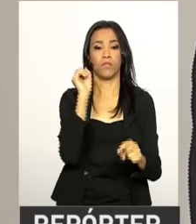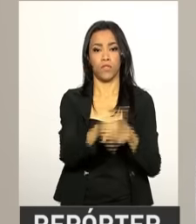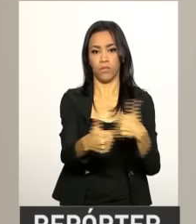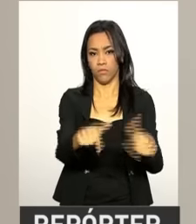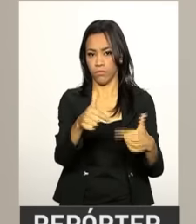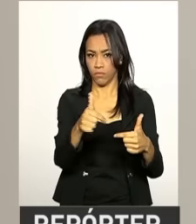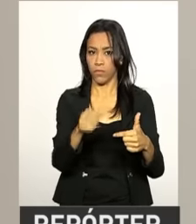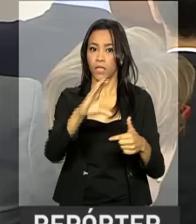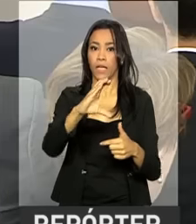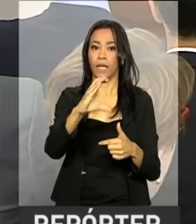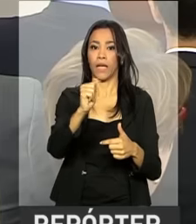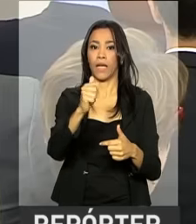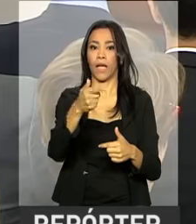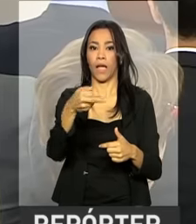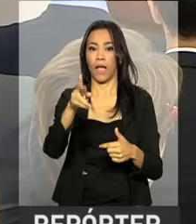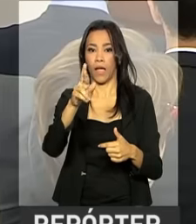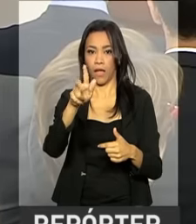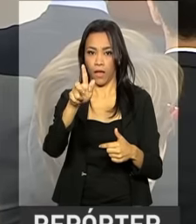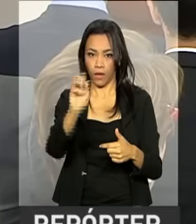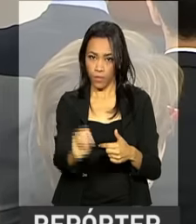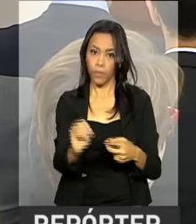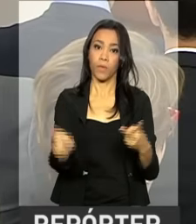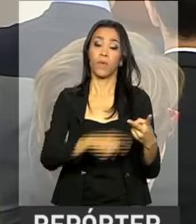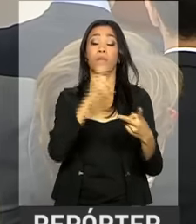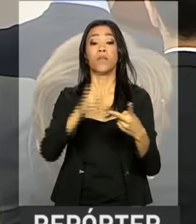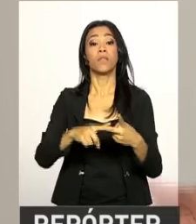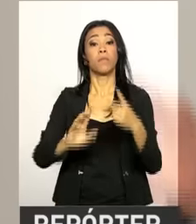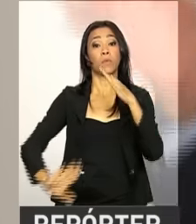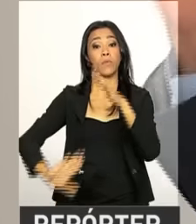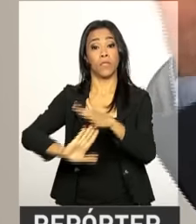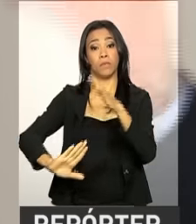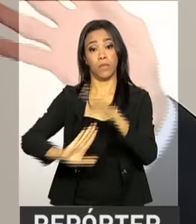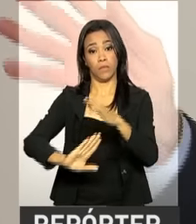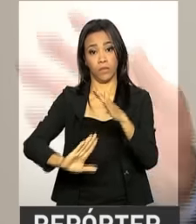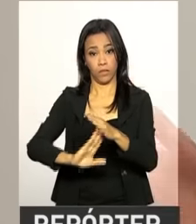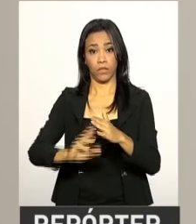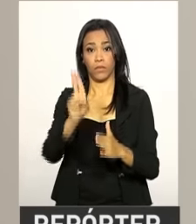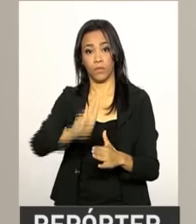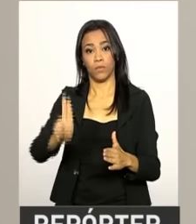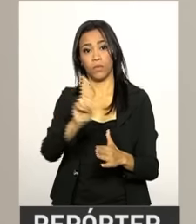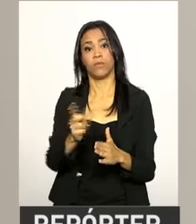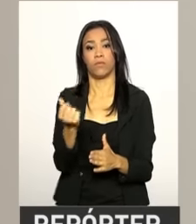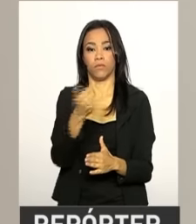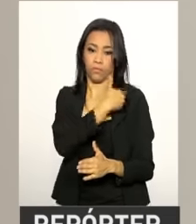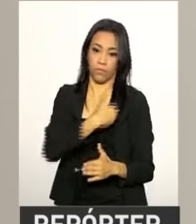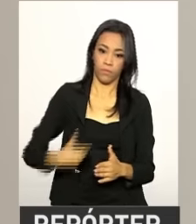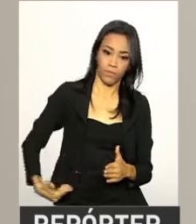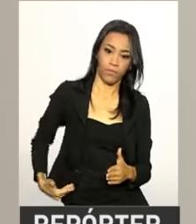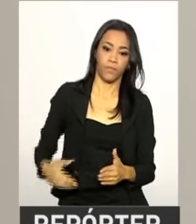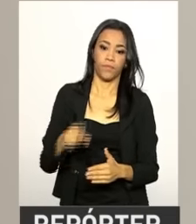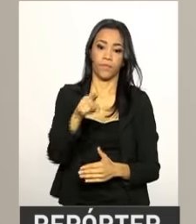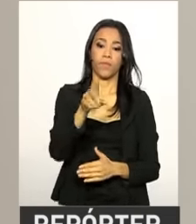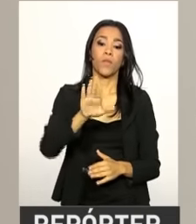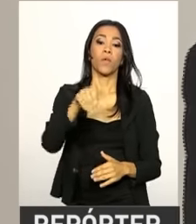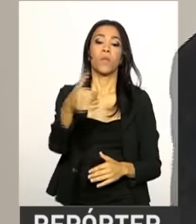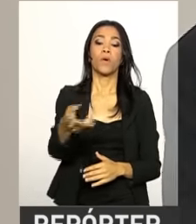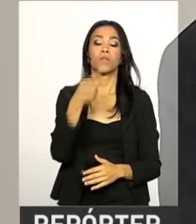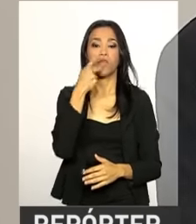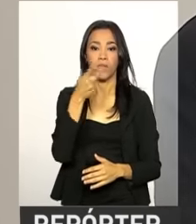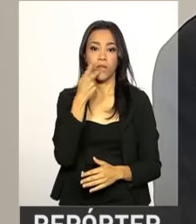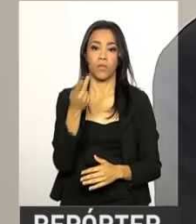de emenda à Constituição que limita os gastos públicos. Quando nós propusemos a